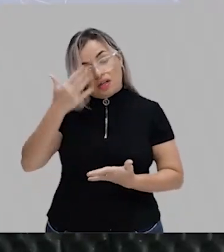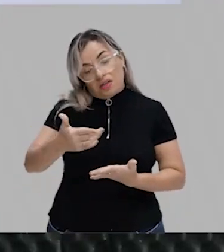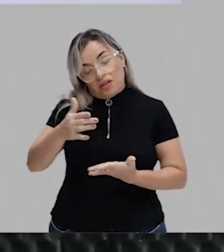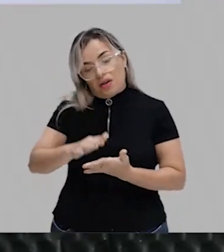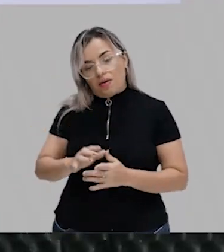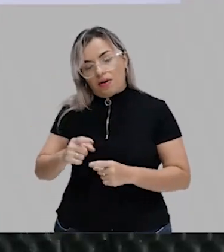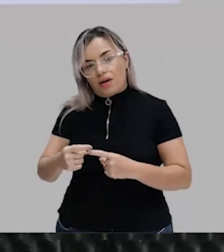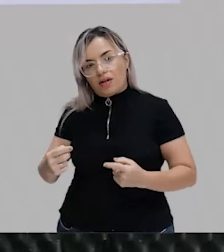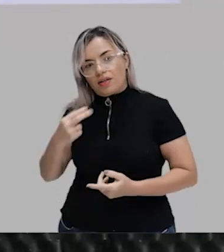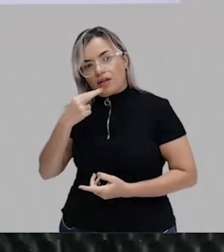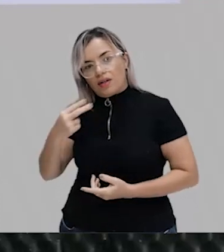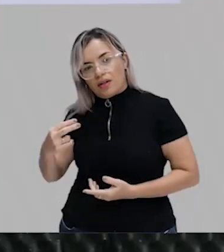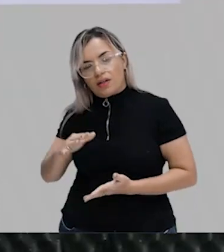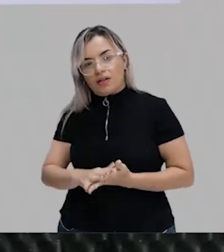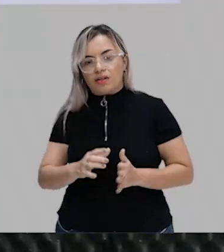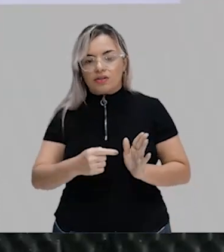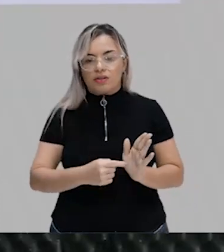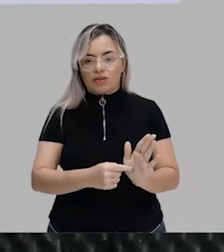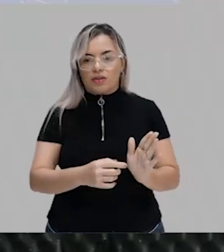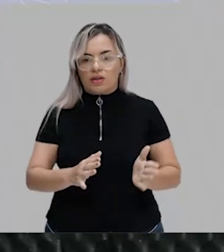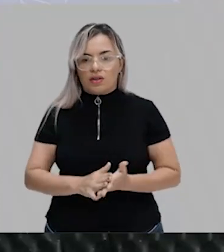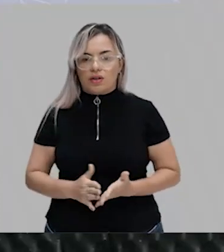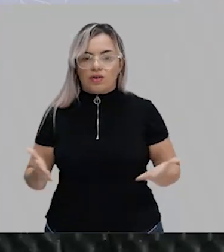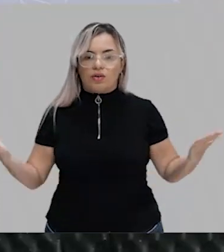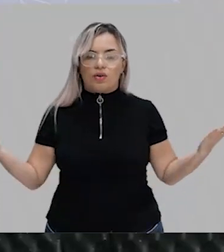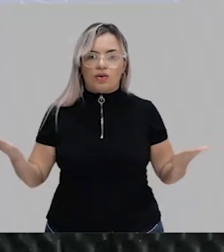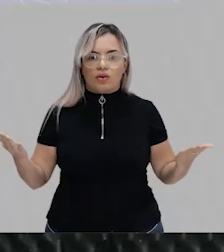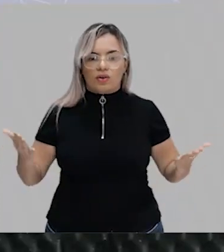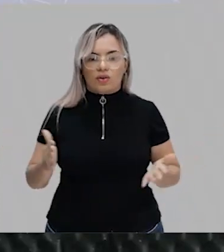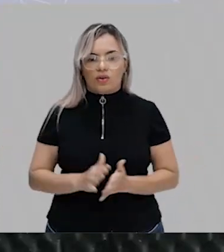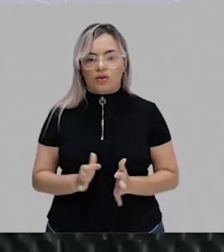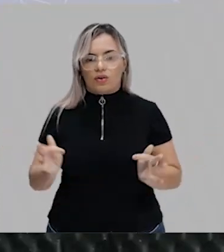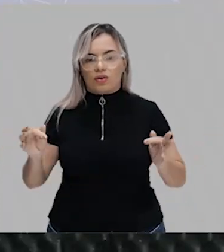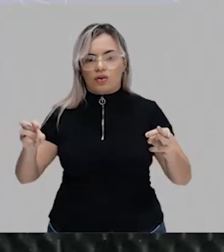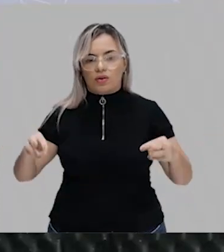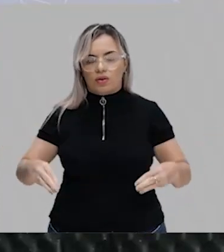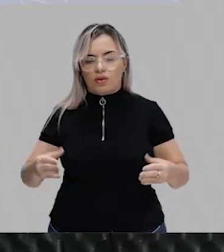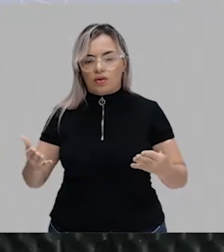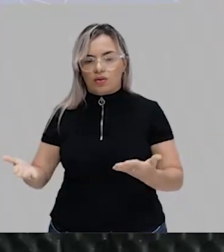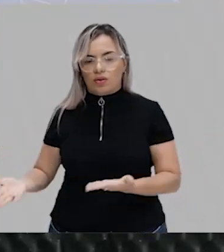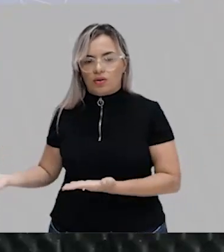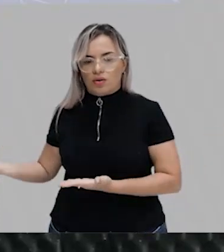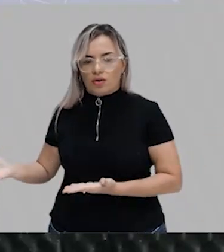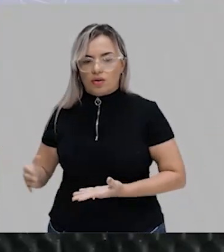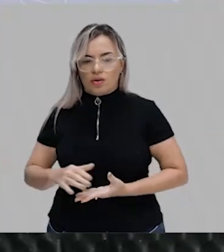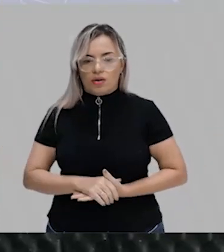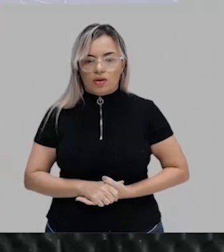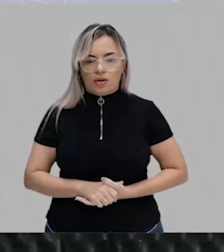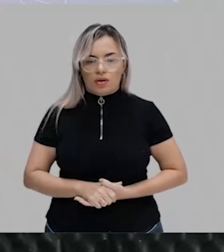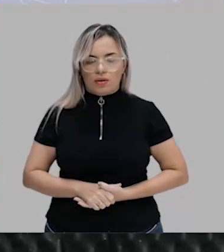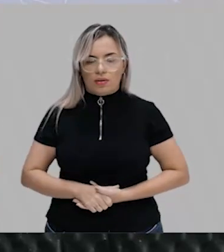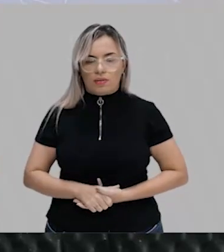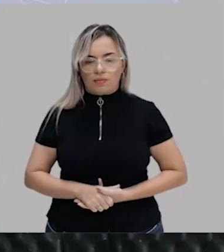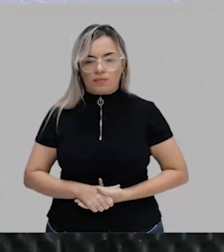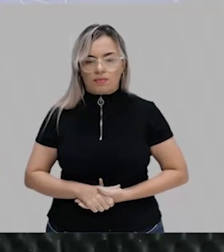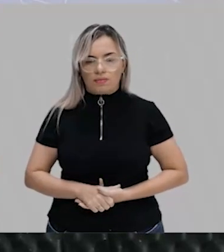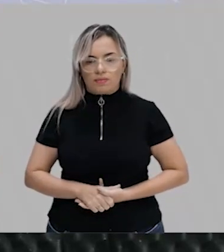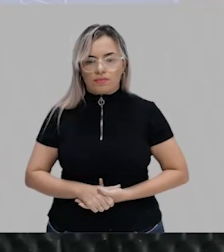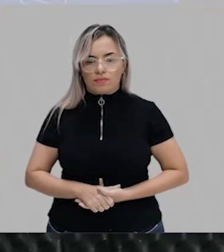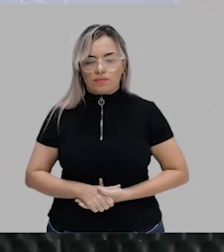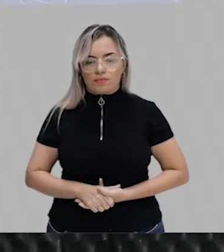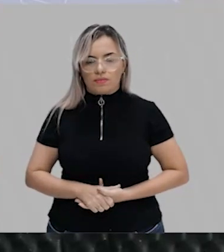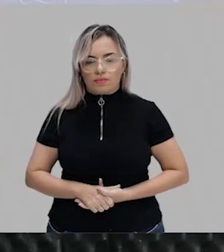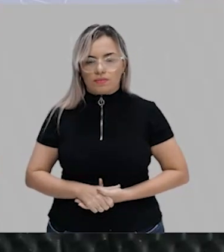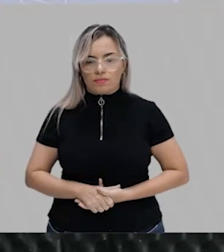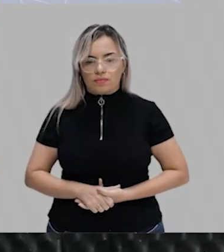tá? Bem, hoje nós vamos terminar essa aula bem aqui, lá no final. Mas eu vou voltar aqui só